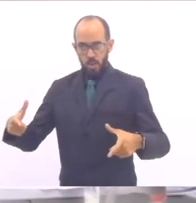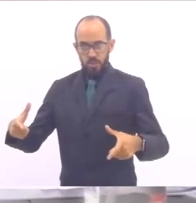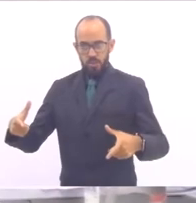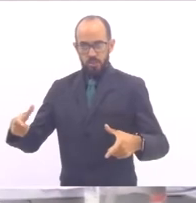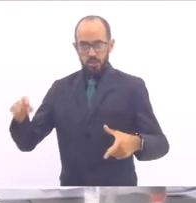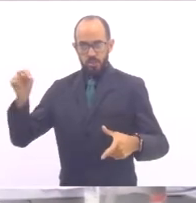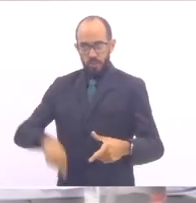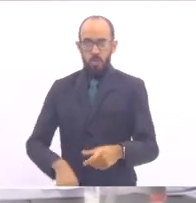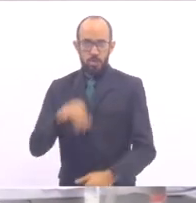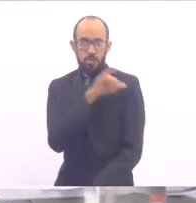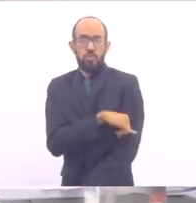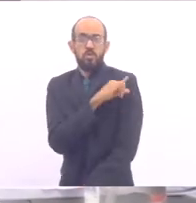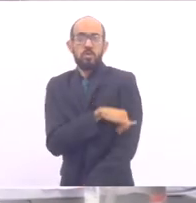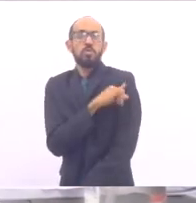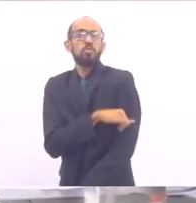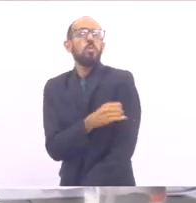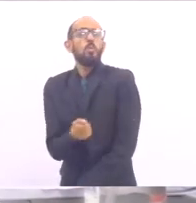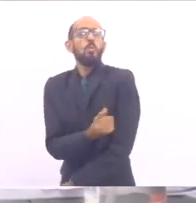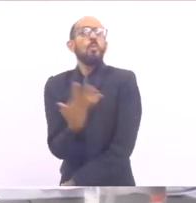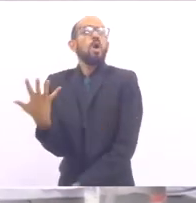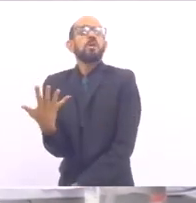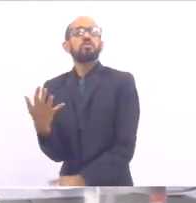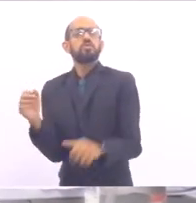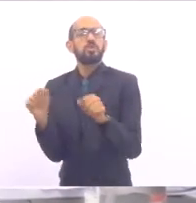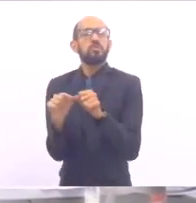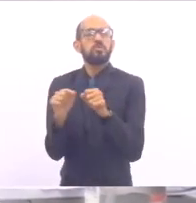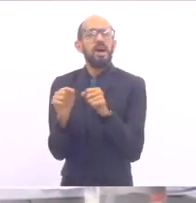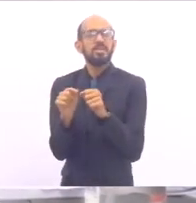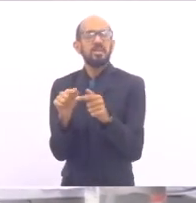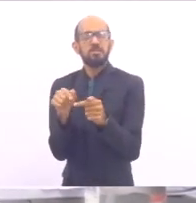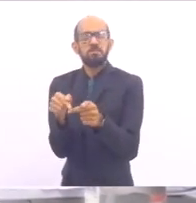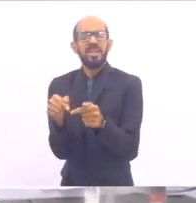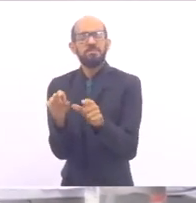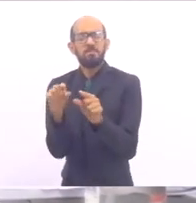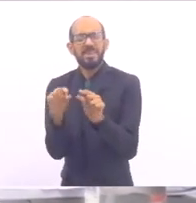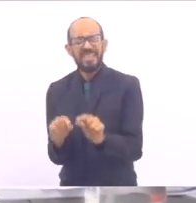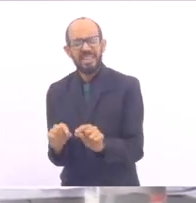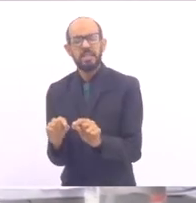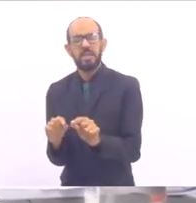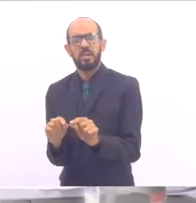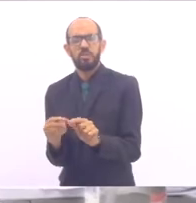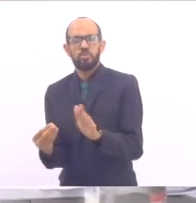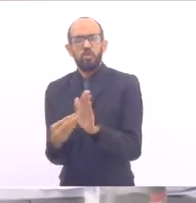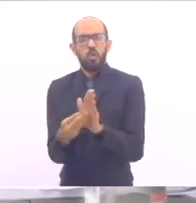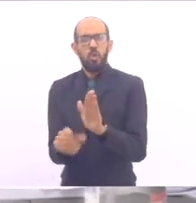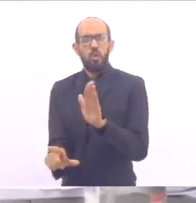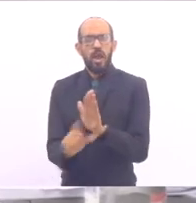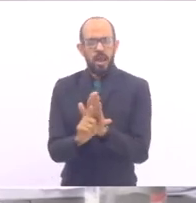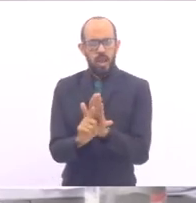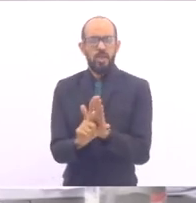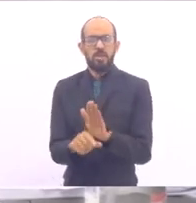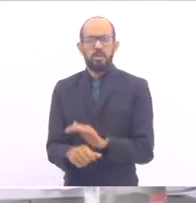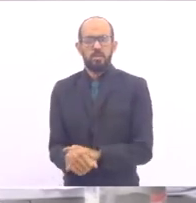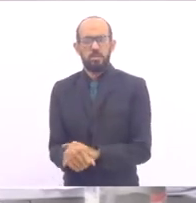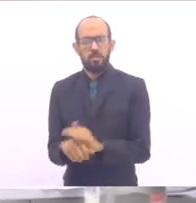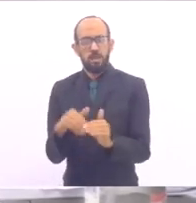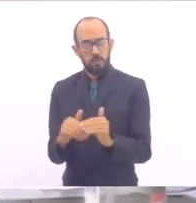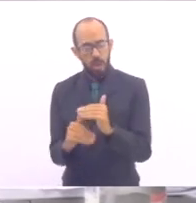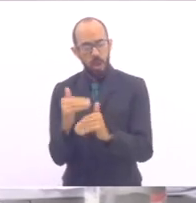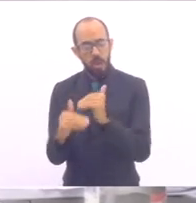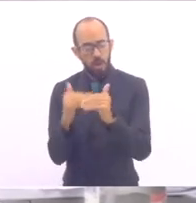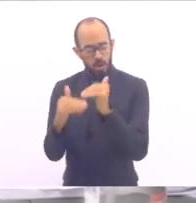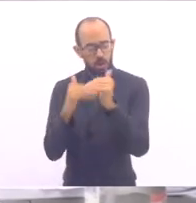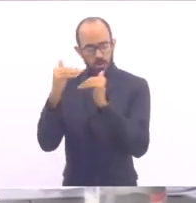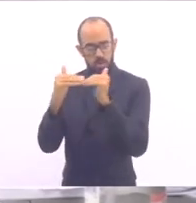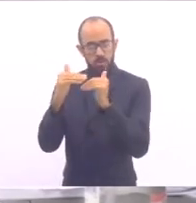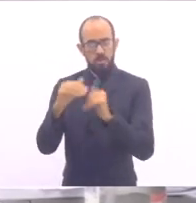Rio, quantos cumprem as pequenas metas que a gente botou na lei para começar pequenininho e ir aumentando? Eu já não me lembro